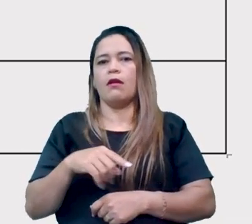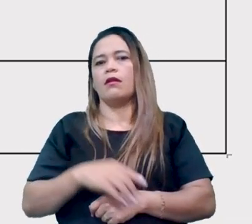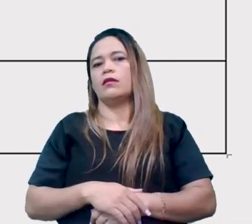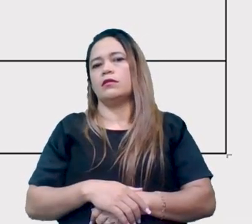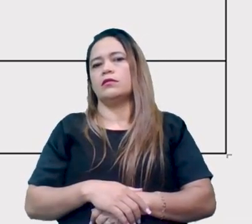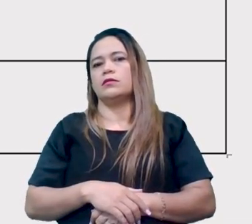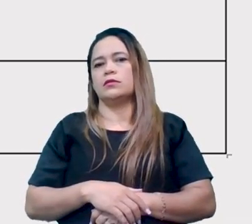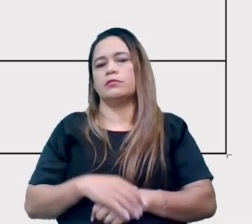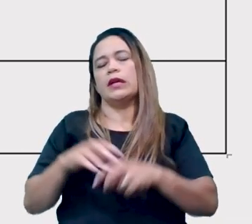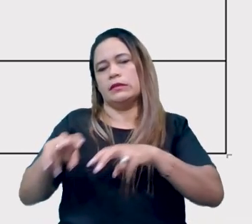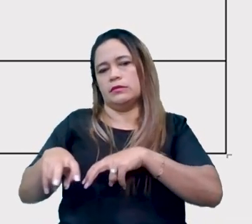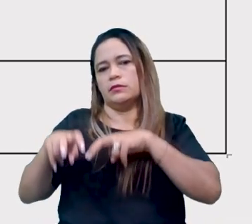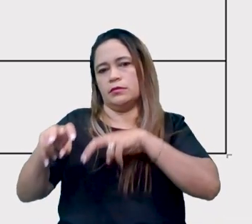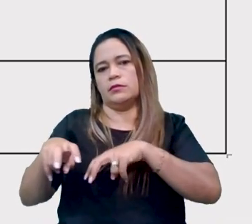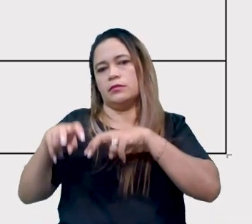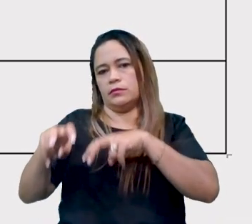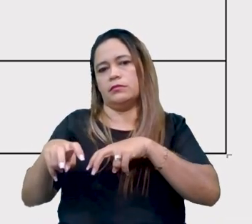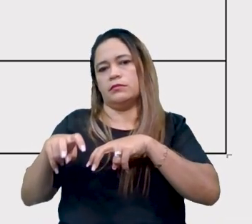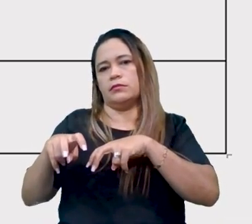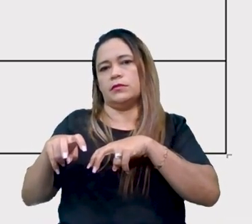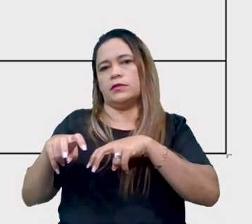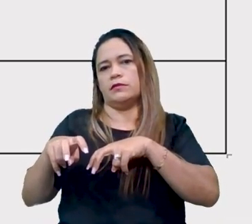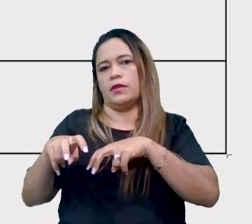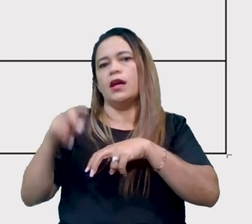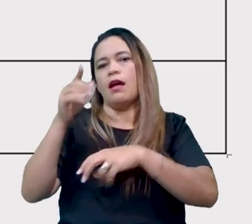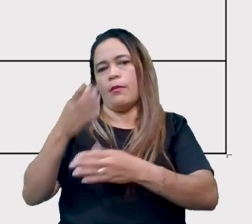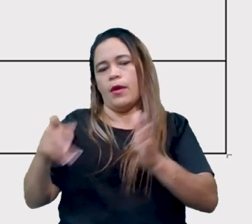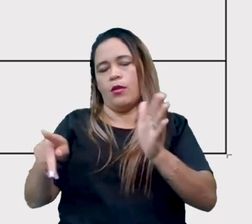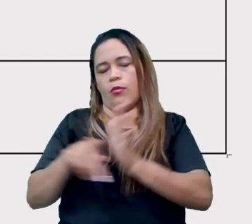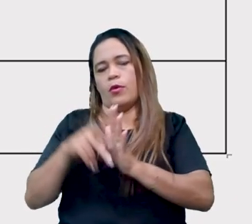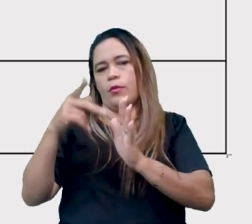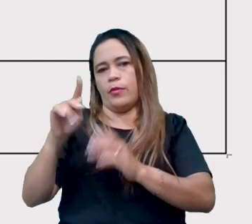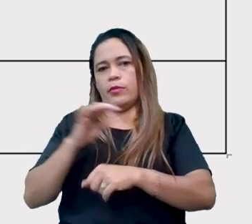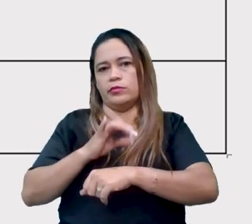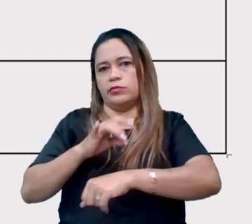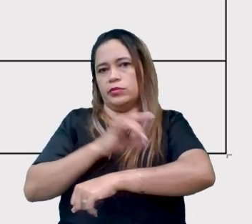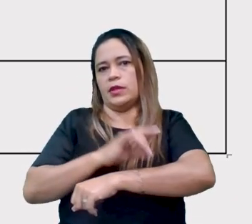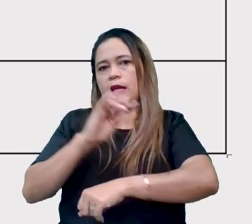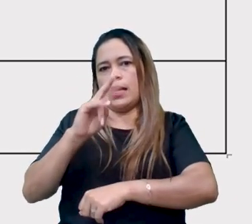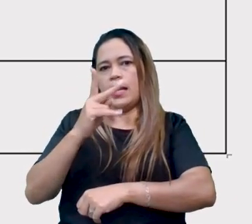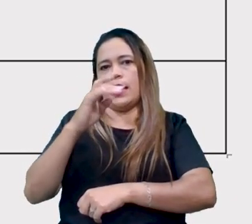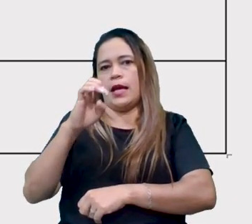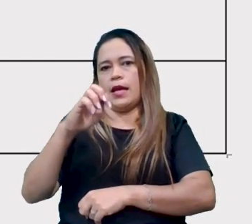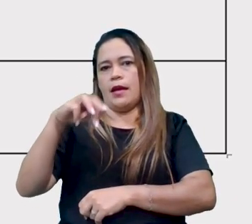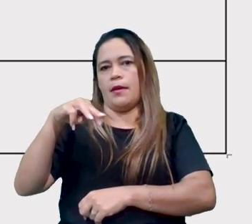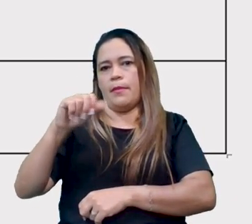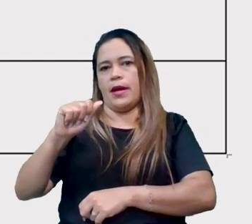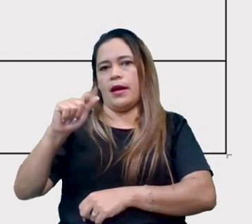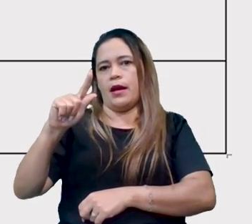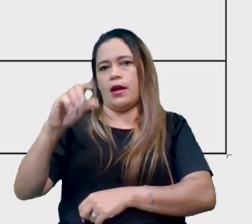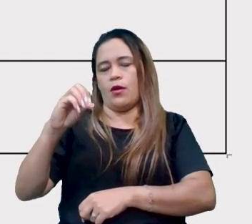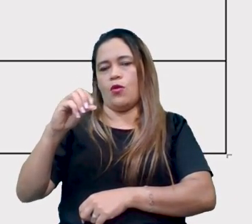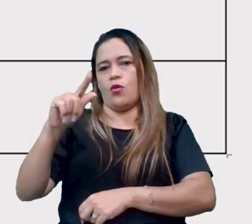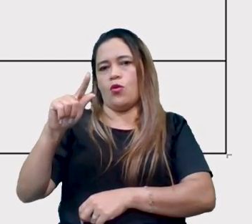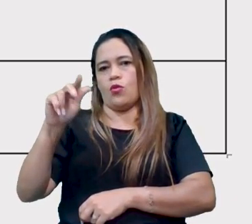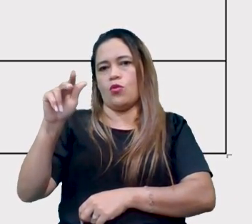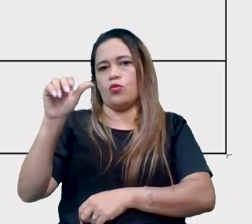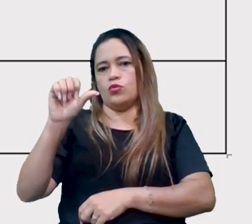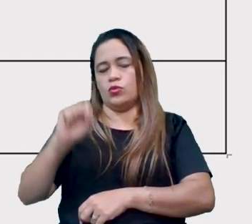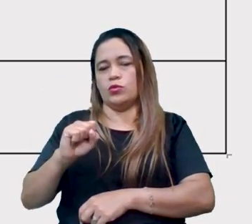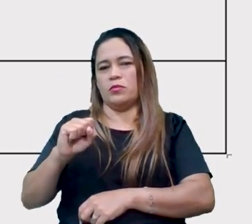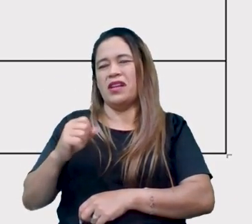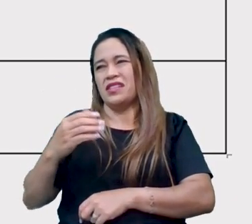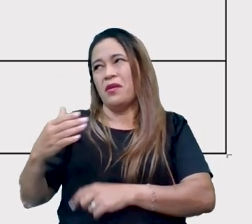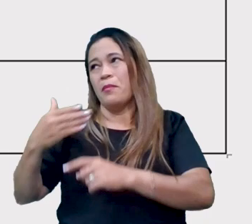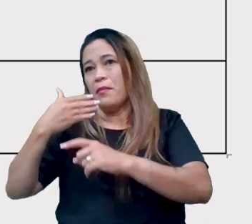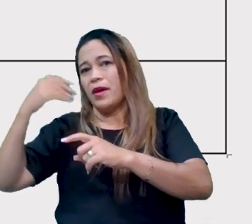amarela silvestre. É pelo Haemococcus, tá? O que é uma notícia, claro que não é boa, mas é melhor do que se fosse o Aedes aegypti, porque significa